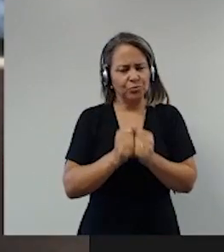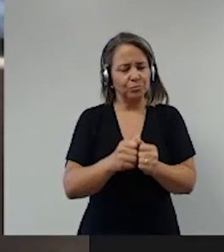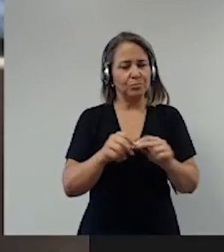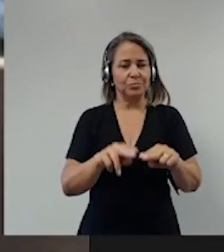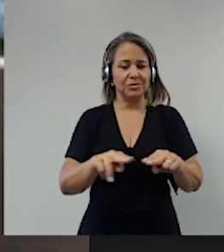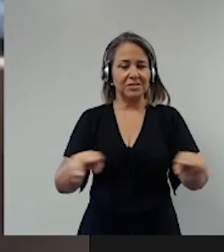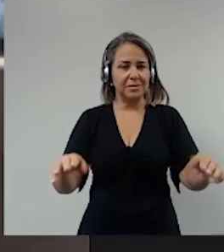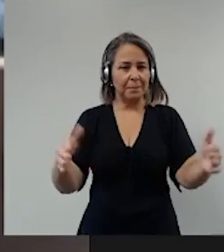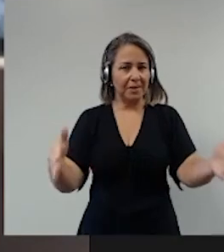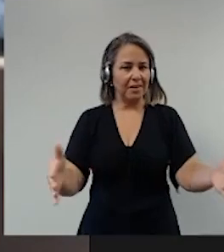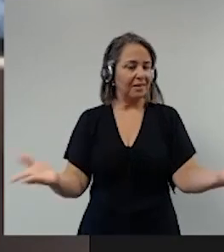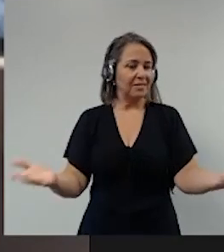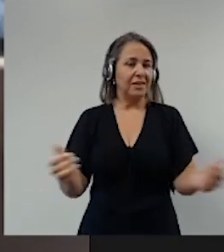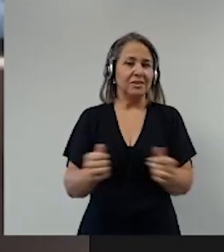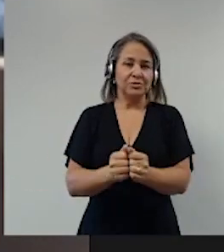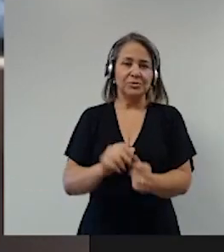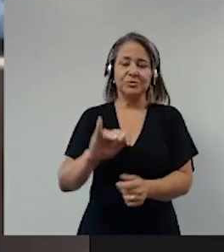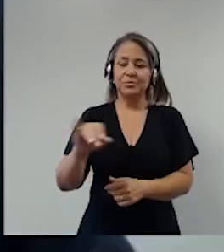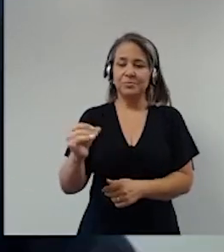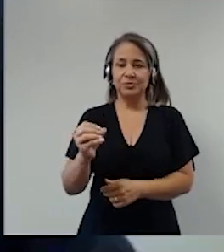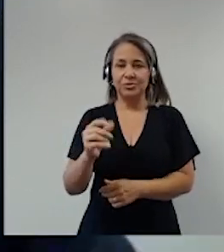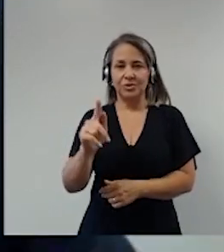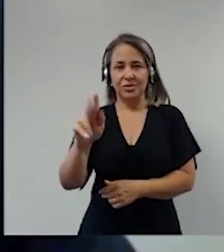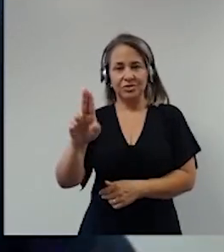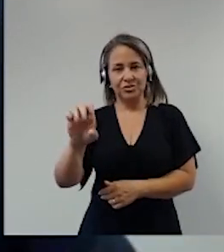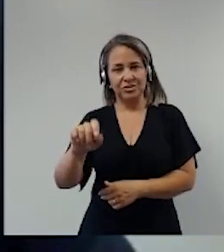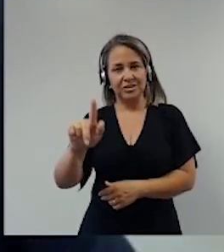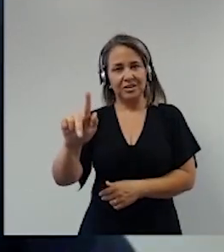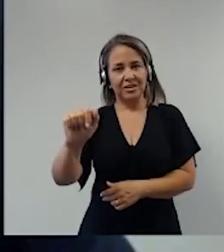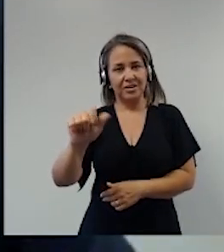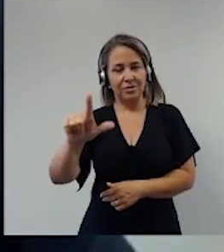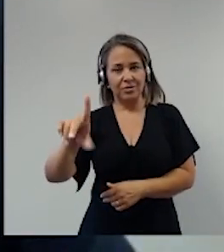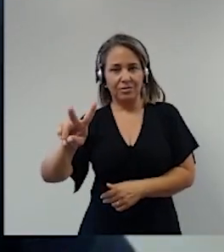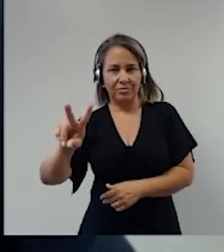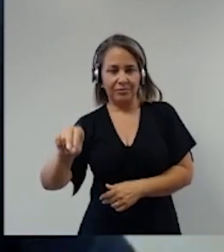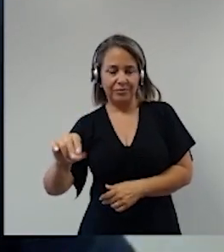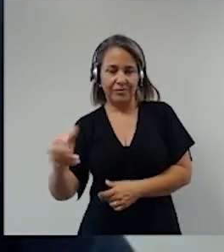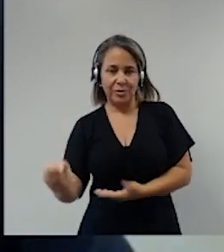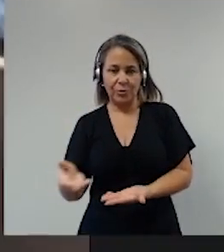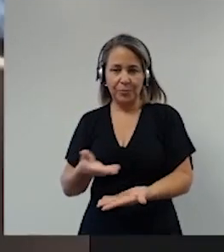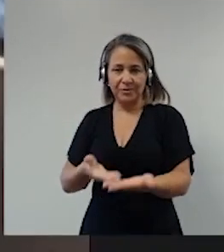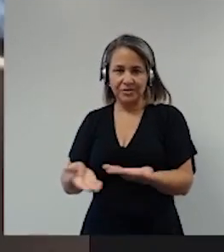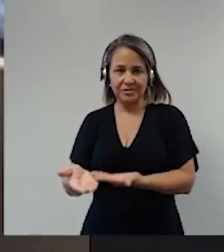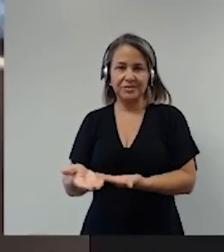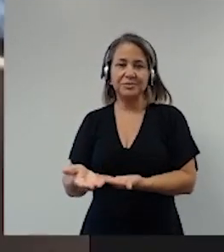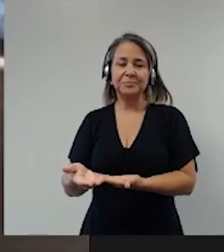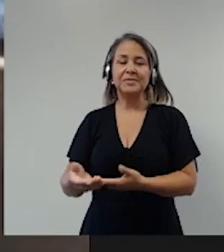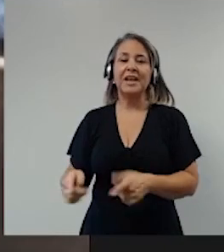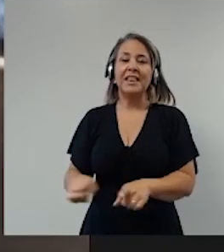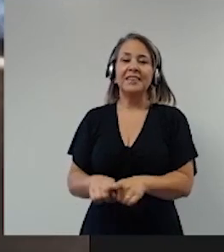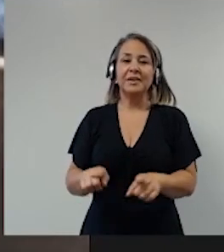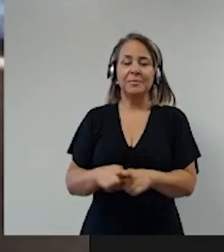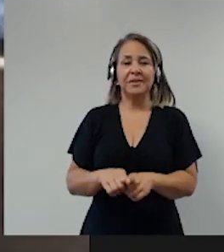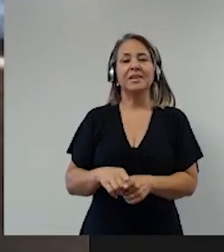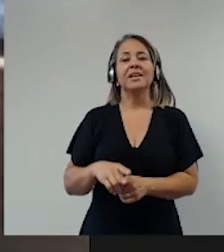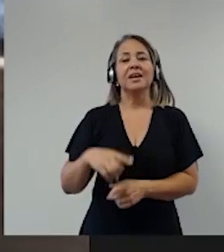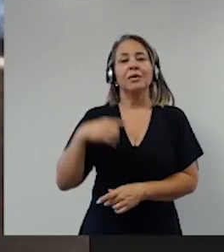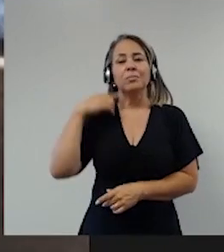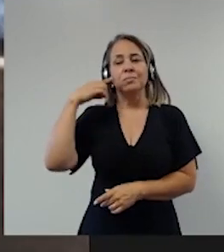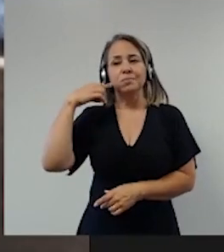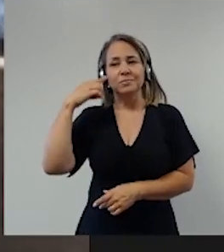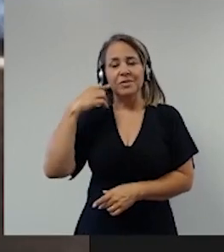mesa com o doutor Jorge Galvão, nosso mediador, o doutor desembargador Marcos